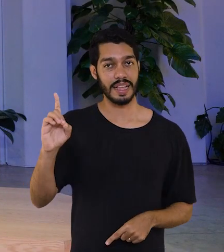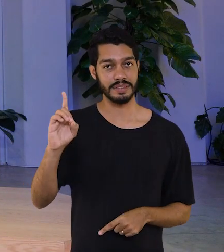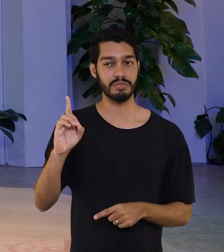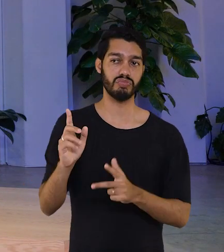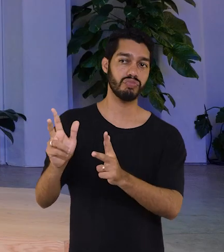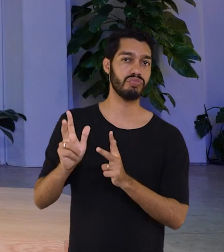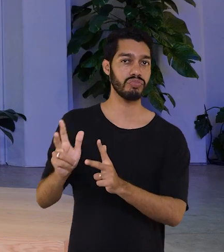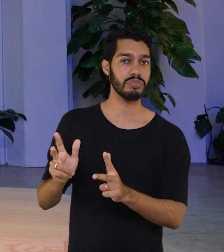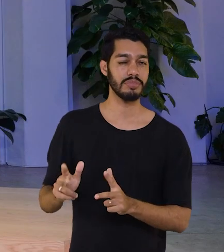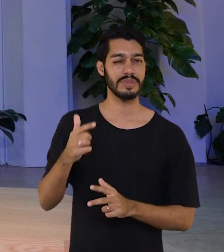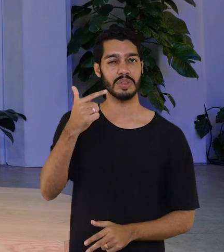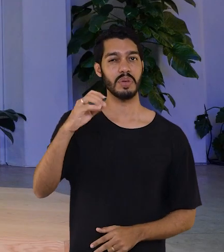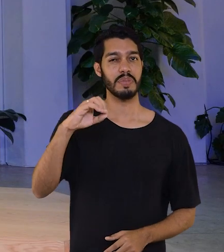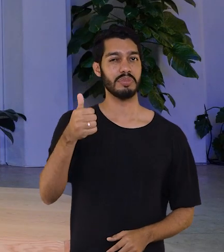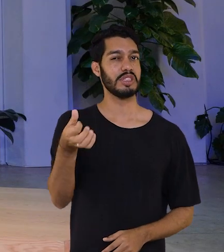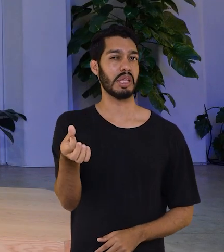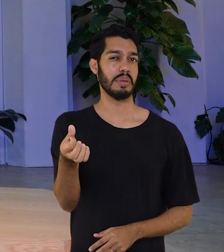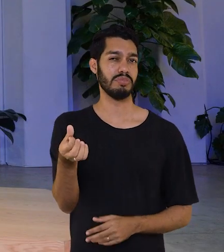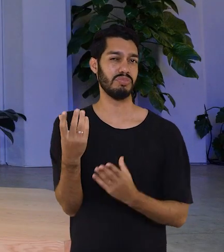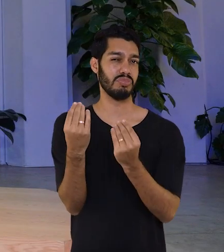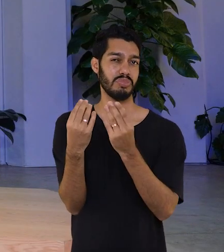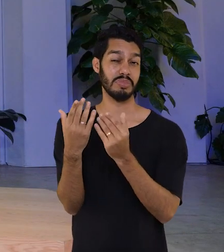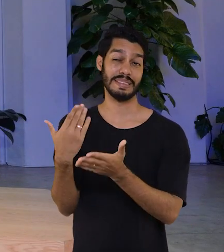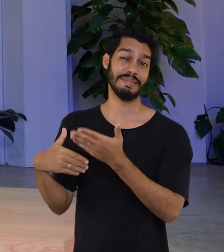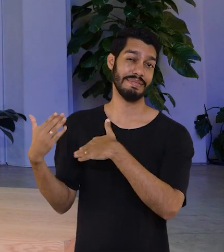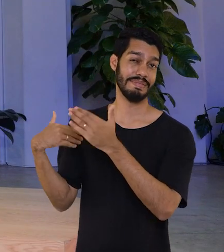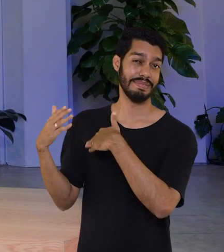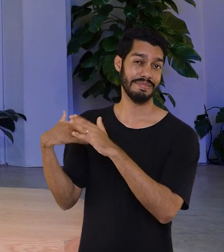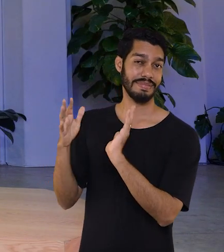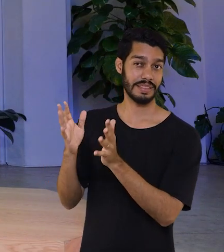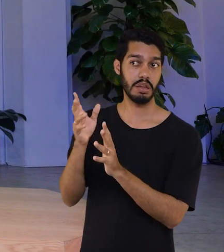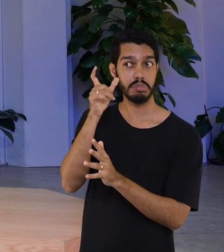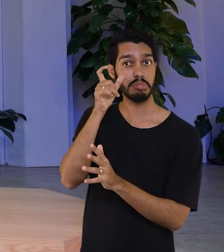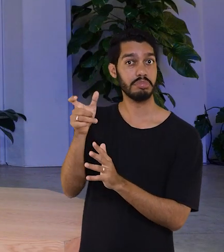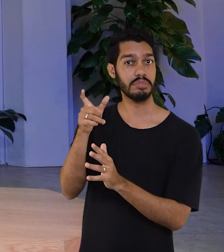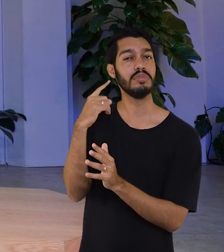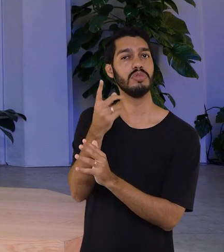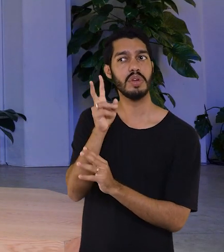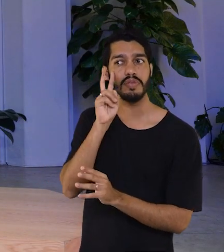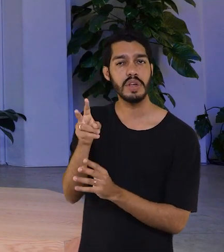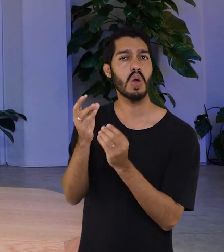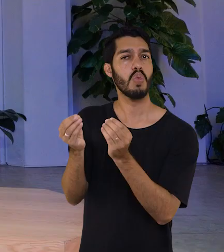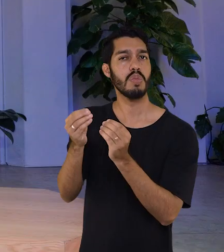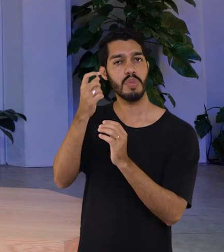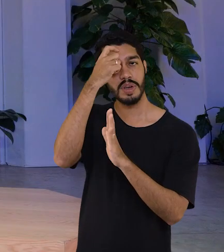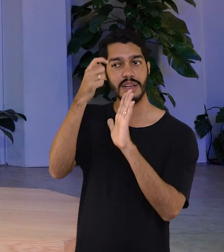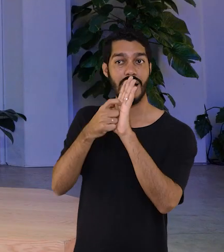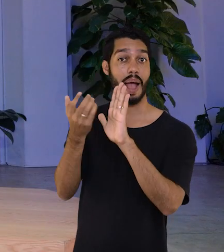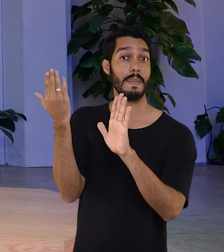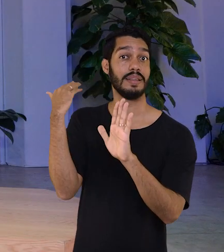TED Talks também sobre inteligência artificial. Galera, coisa de 2016, que é muito interessante, assim, para a gente ver